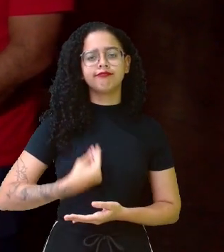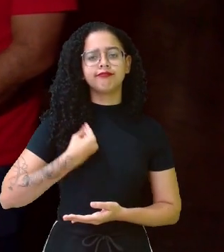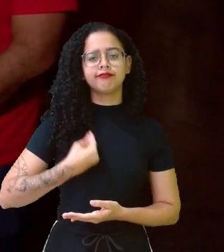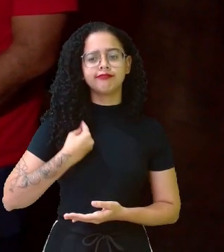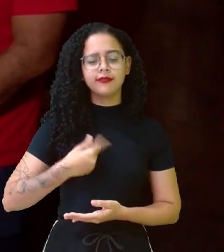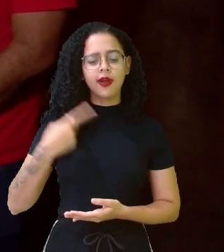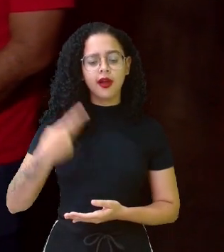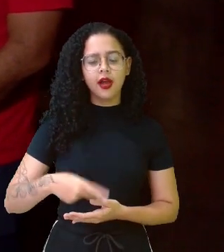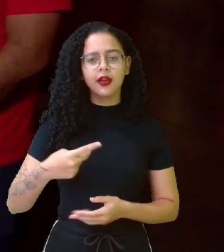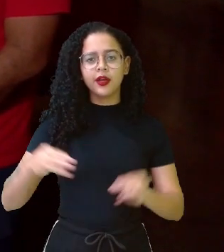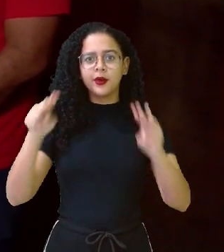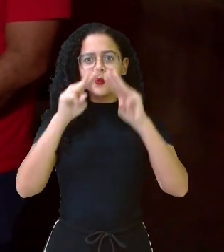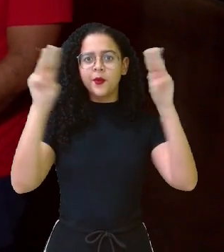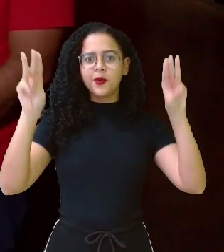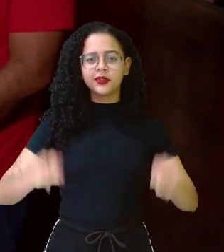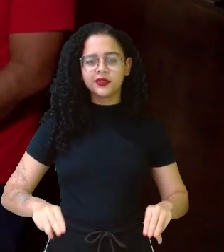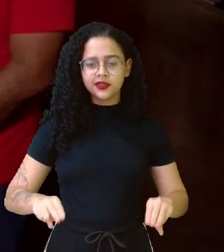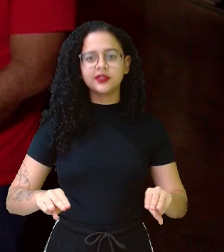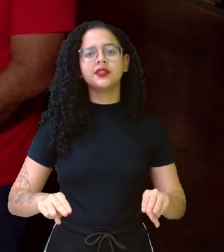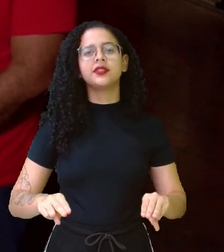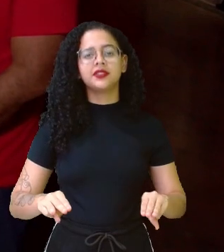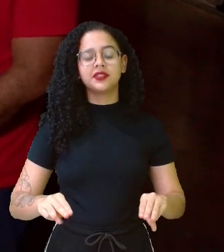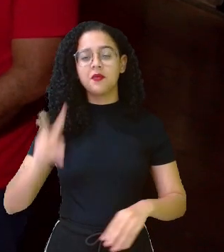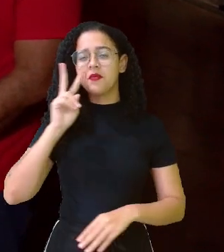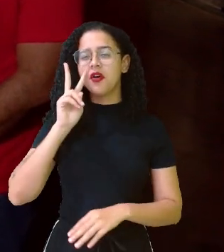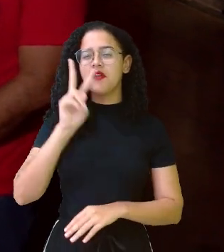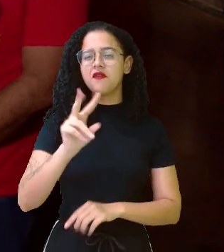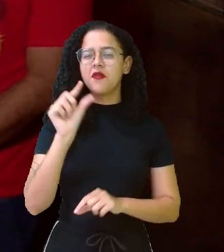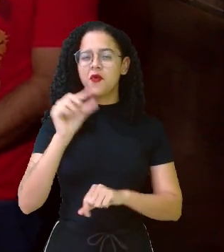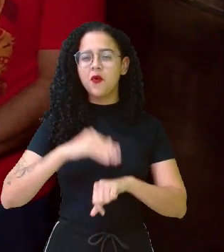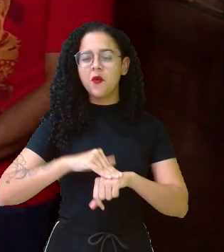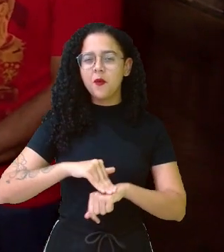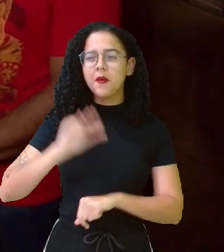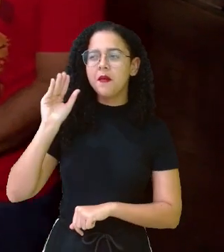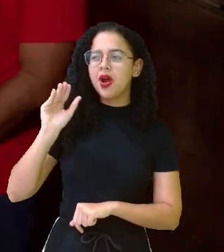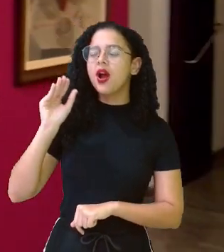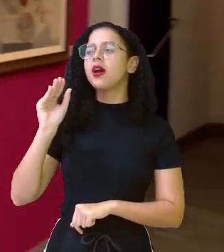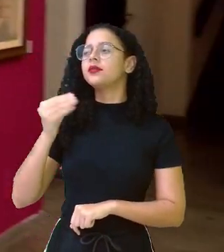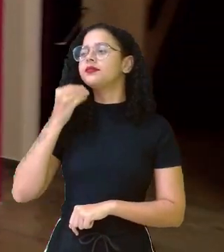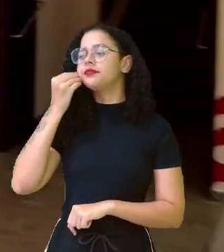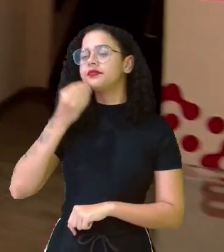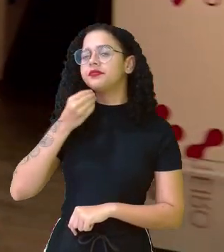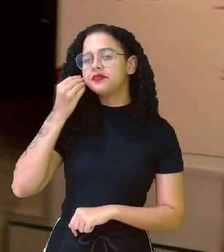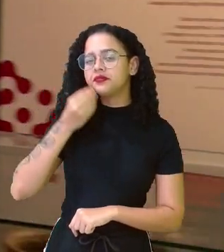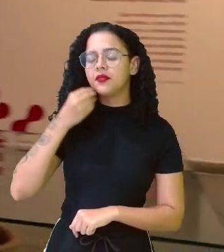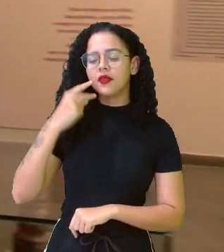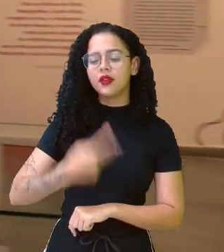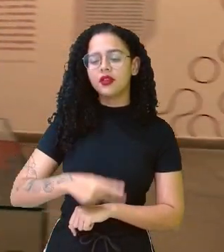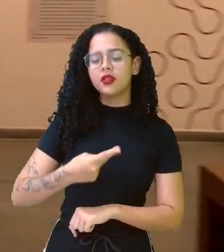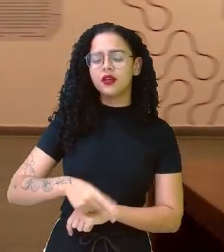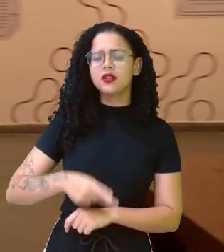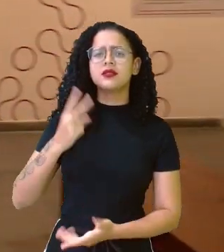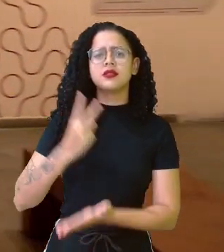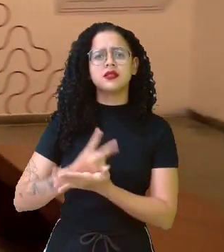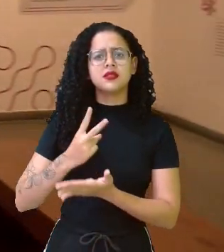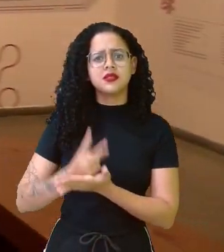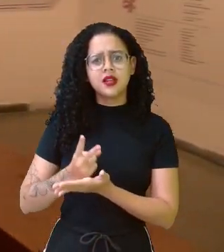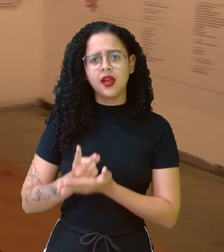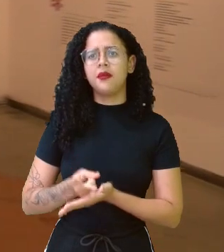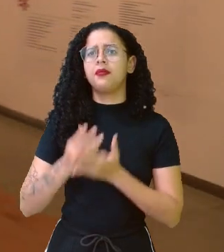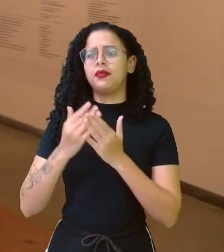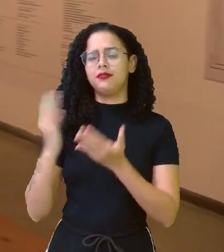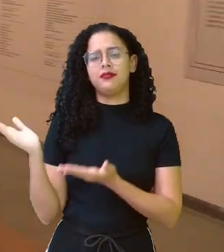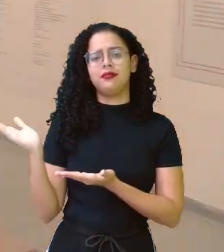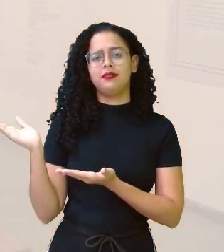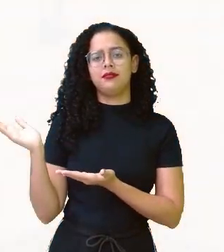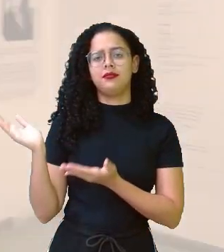aqui no museu para ver um pouco mais da mostra Sempre Nunca Fomos Modernos. Então,